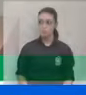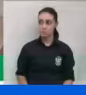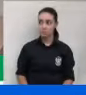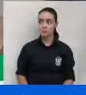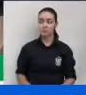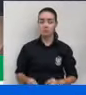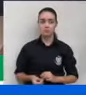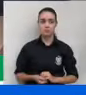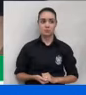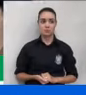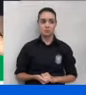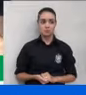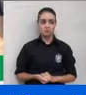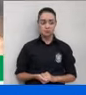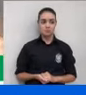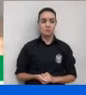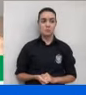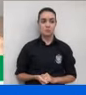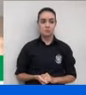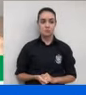candidato do já